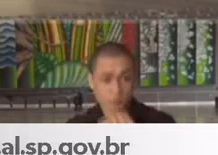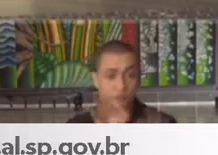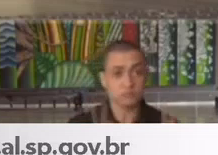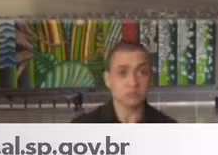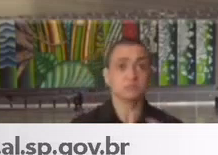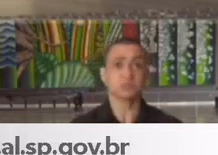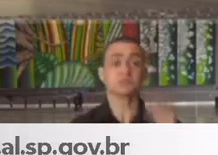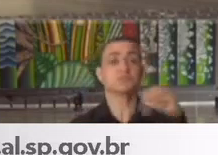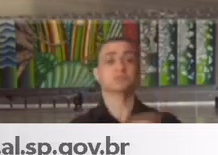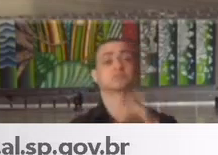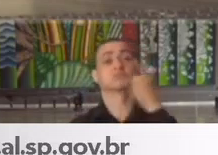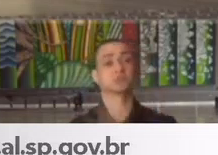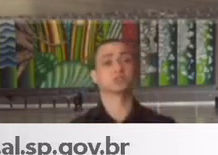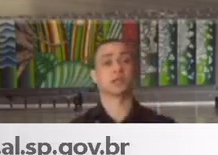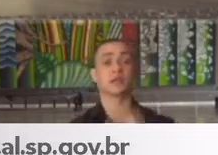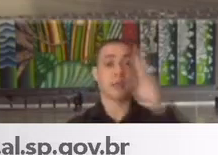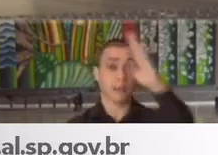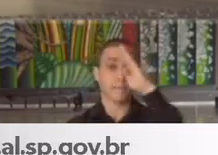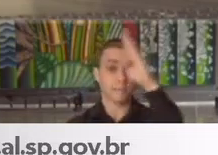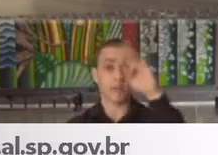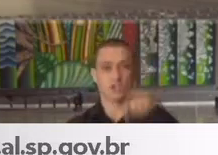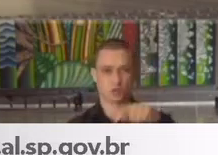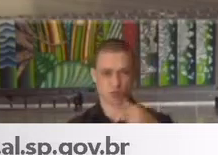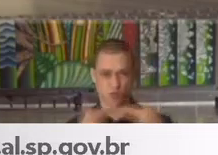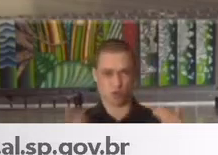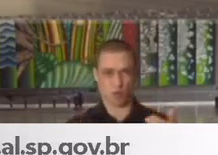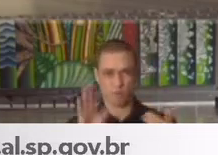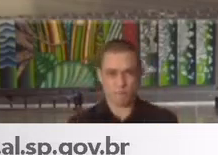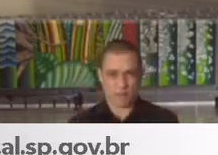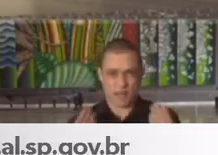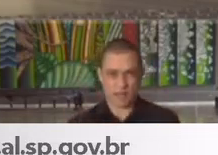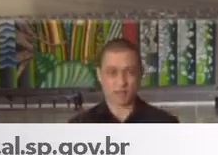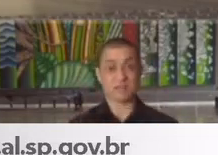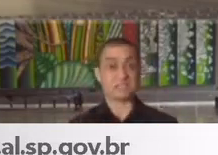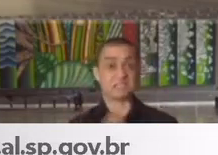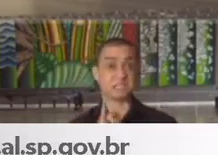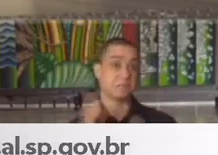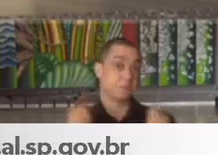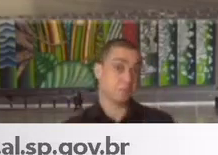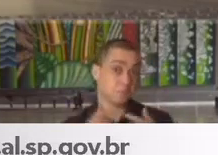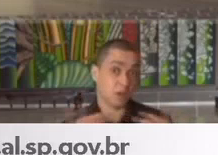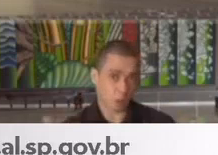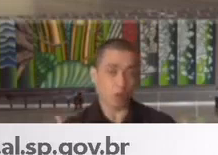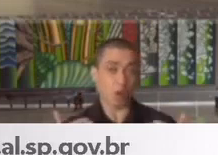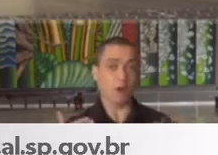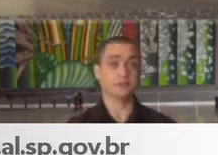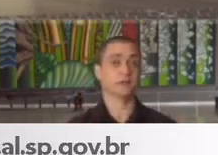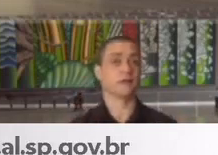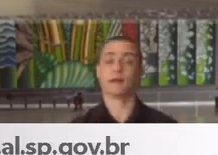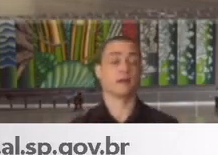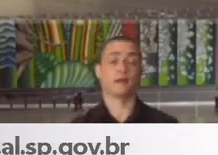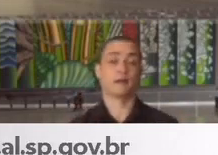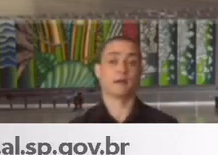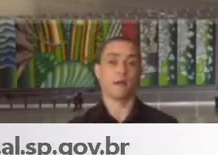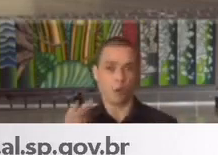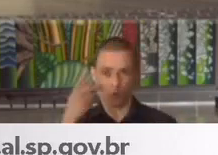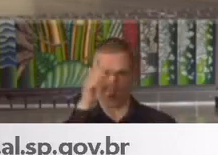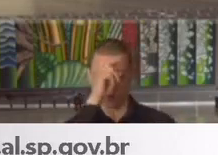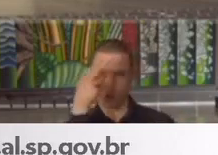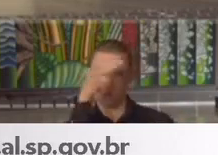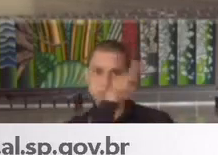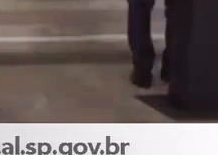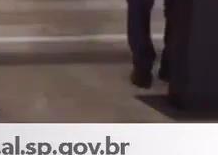Obviamente que isso para os casos que são mais leves. Se ele houver necessidade de intervenção hospitalar, então ele passa para dentro do